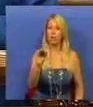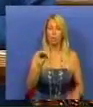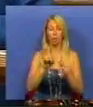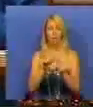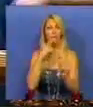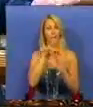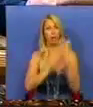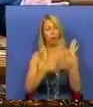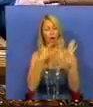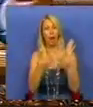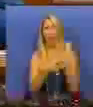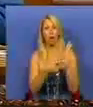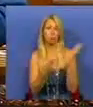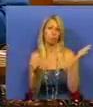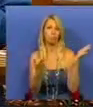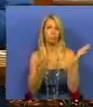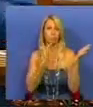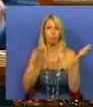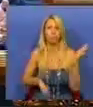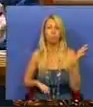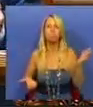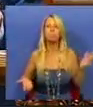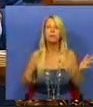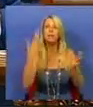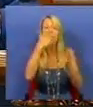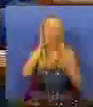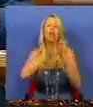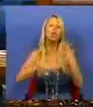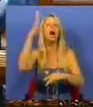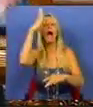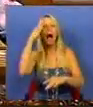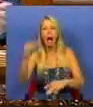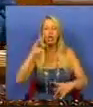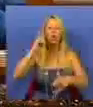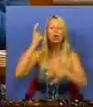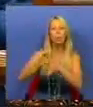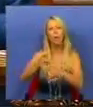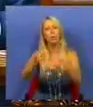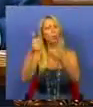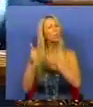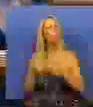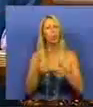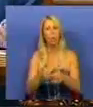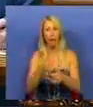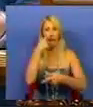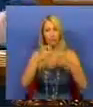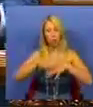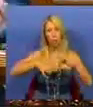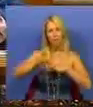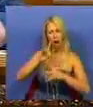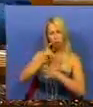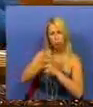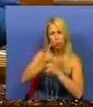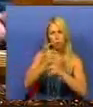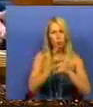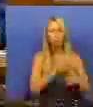relatório eram inevitáveis. Se o relatório acha que a supervisão esteve bem e o supervisor ainda melhor, então o